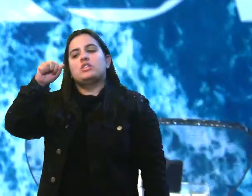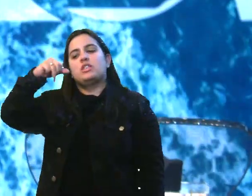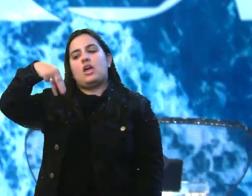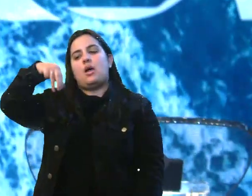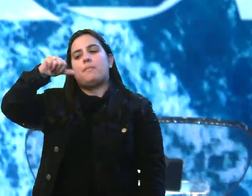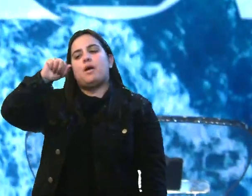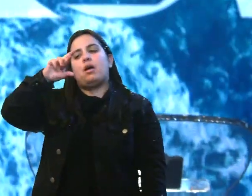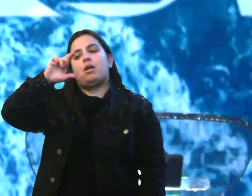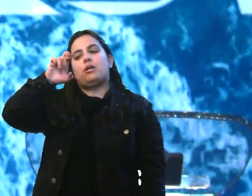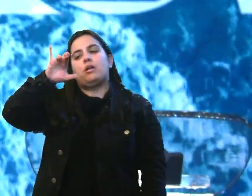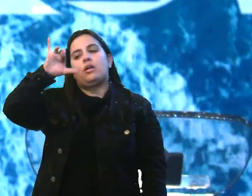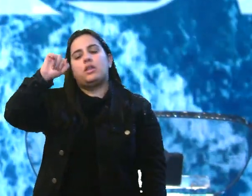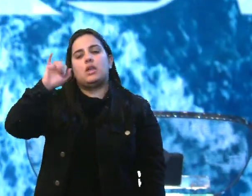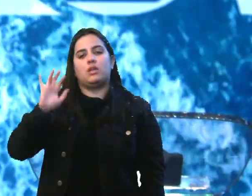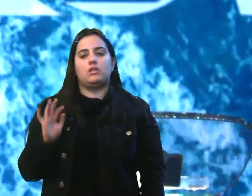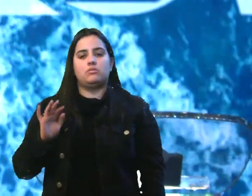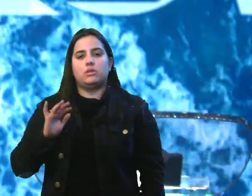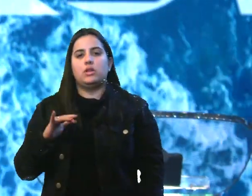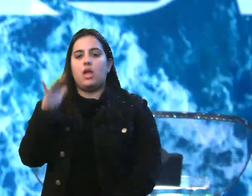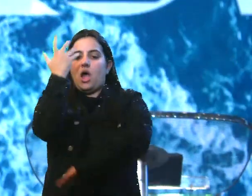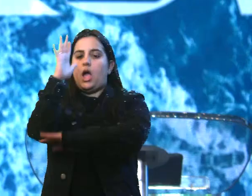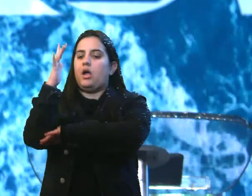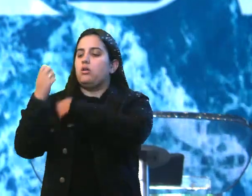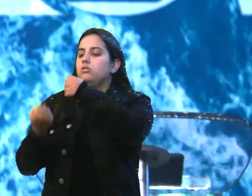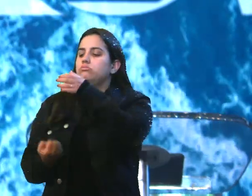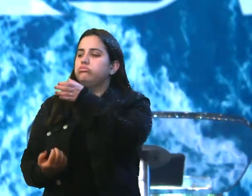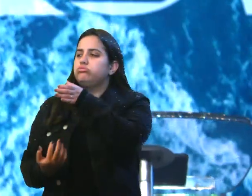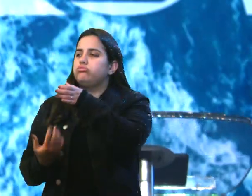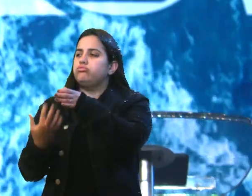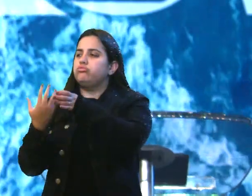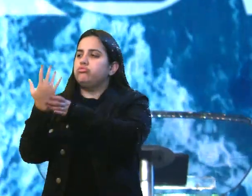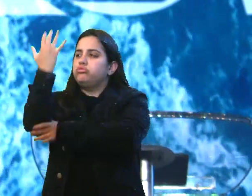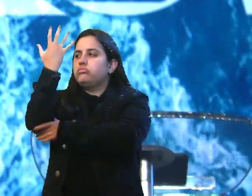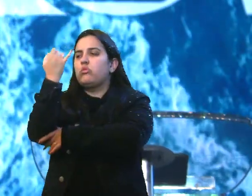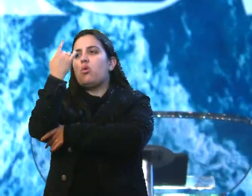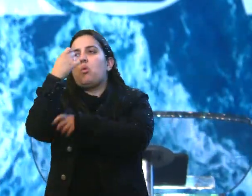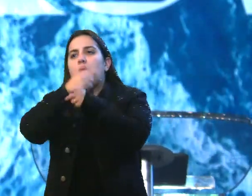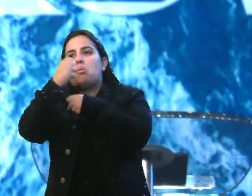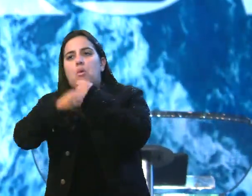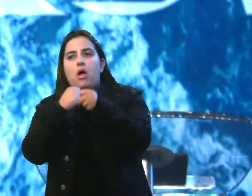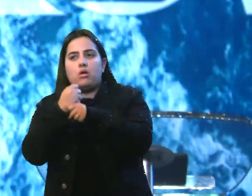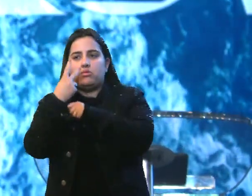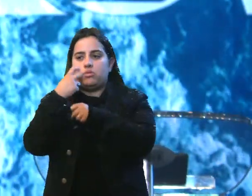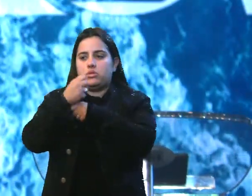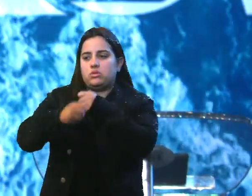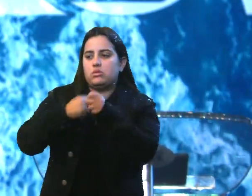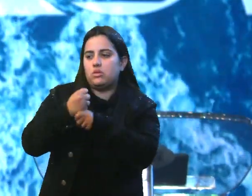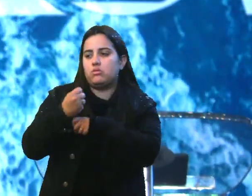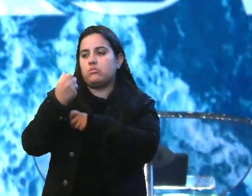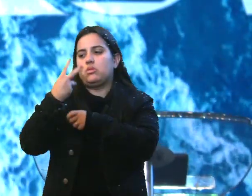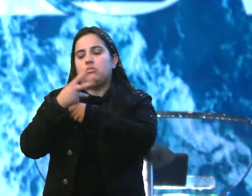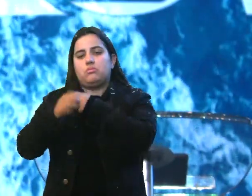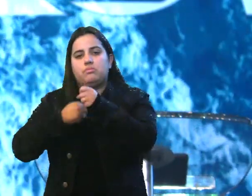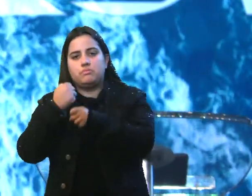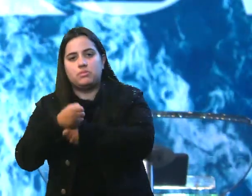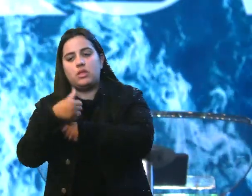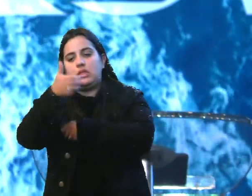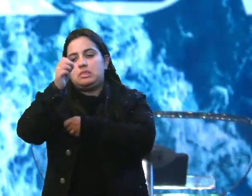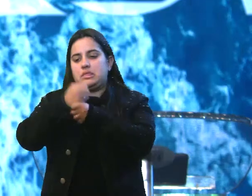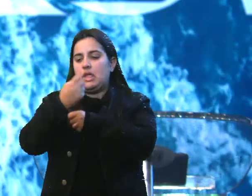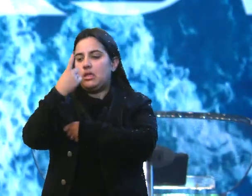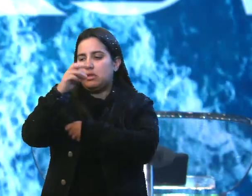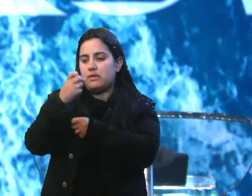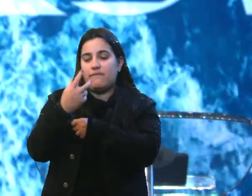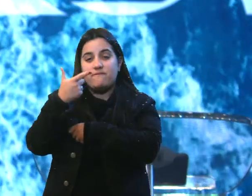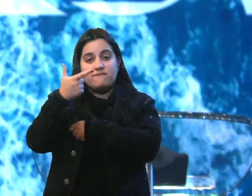Tamareira lá de boa, crescendo. 1 ano, 2 anos, 3 anos, 5 anos, 10 anos, 15 anos,